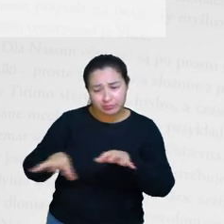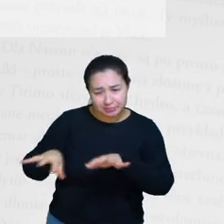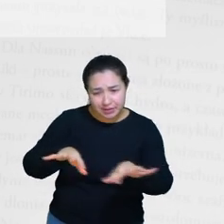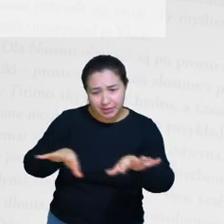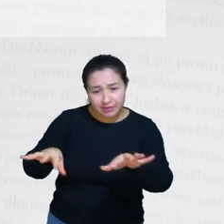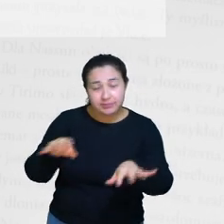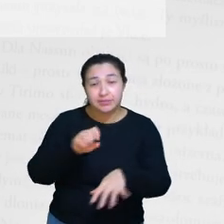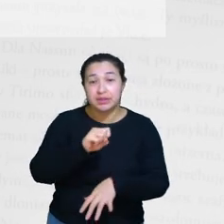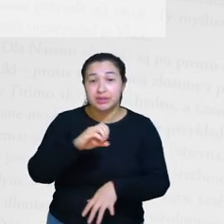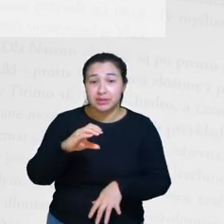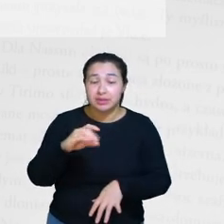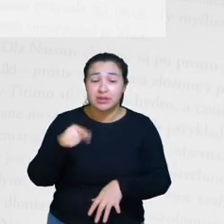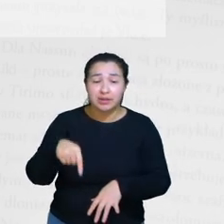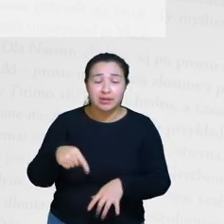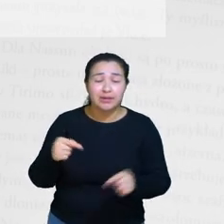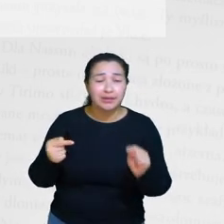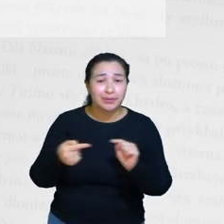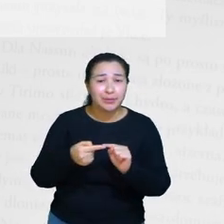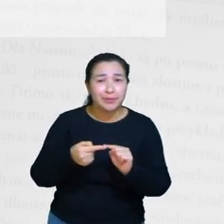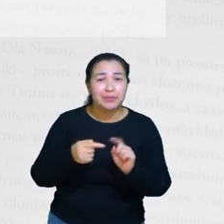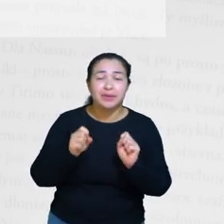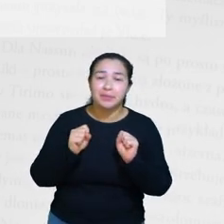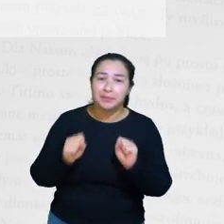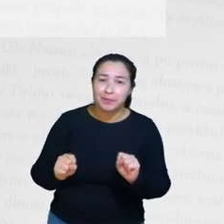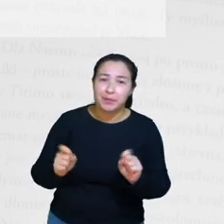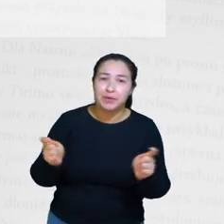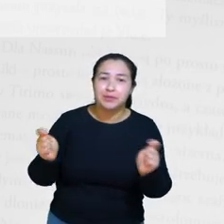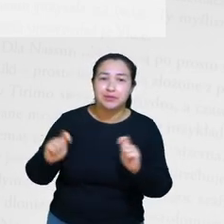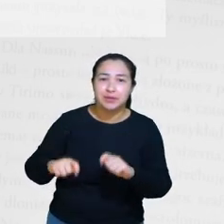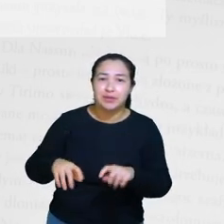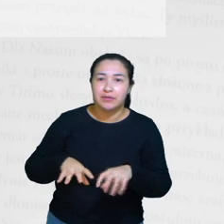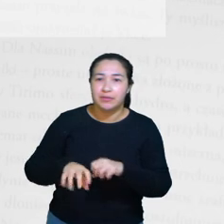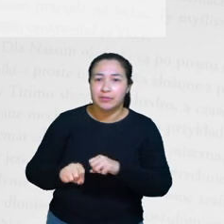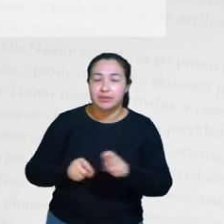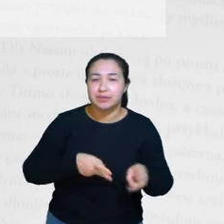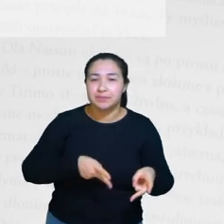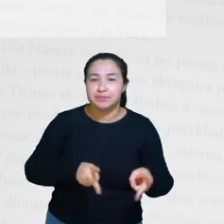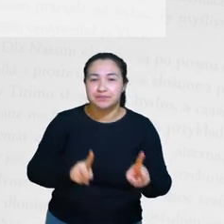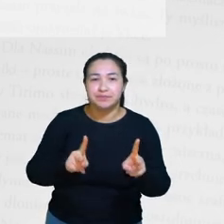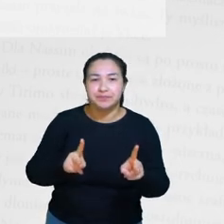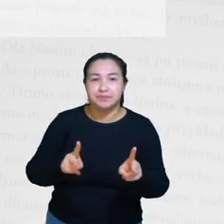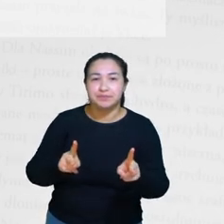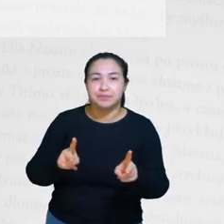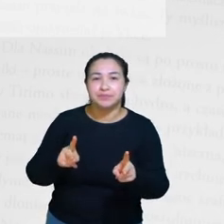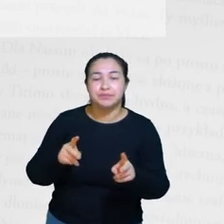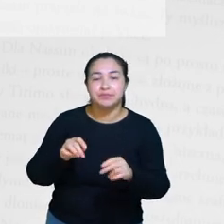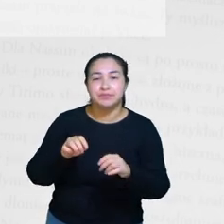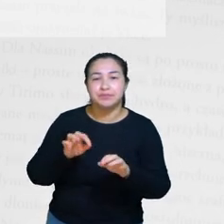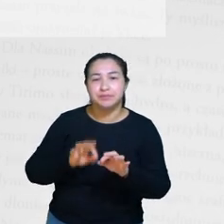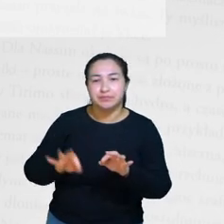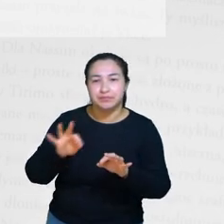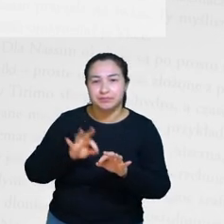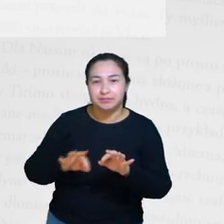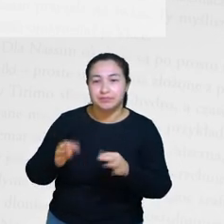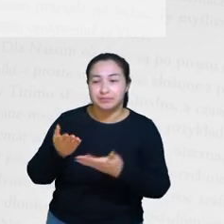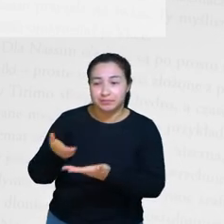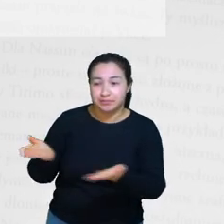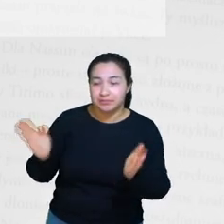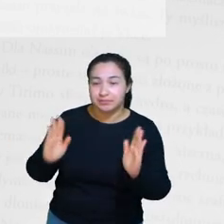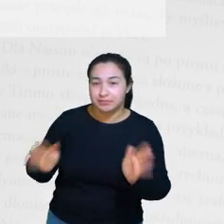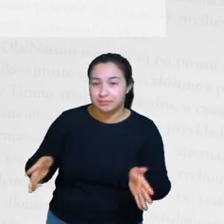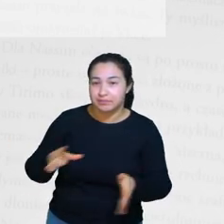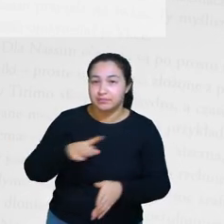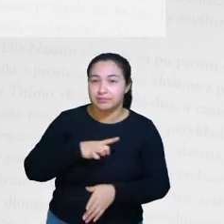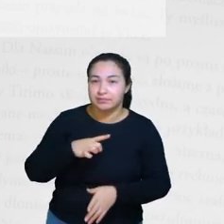característica Por que não fazer isso também com a formação continuada a partir das nossas instituições que já existem elas